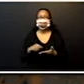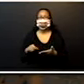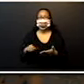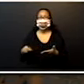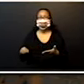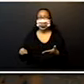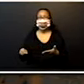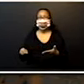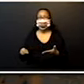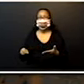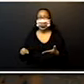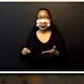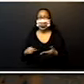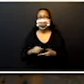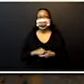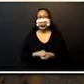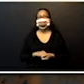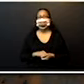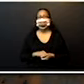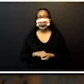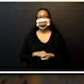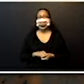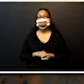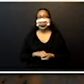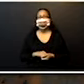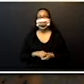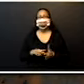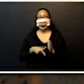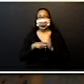acham os erros, tá bom? Antes de mostrar para a